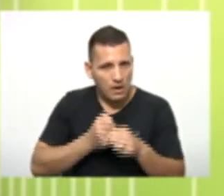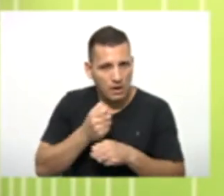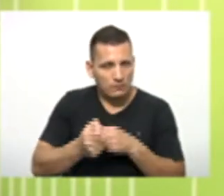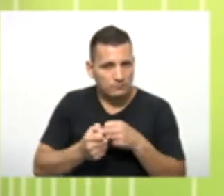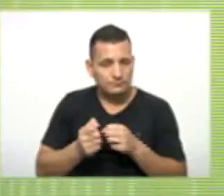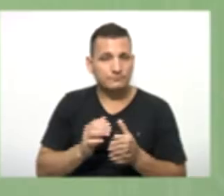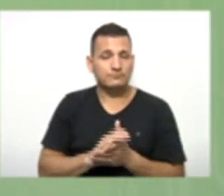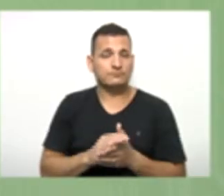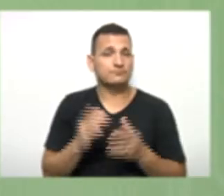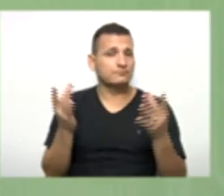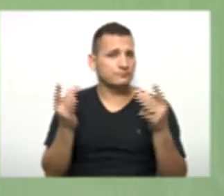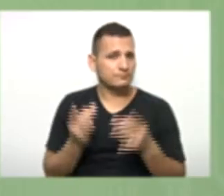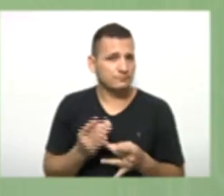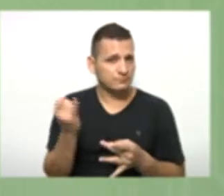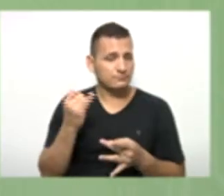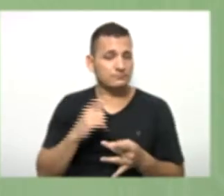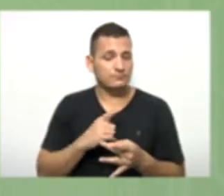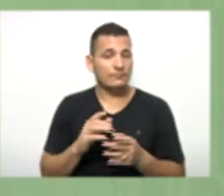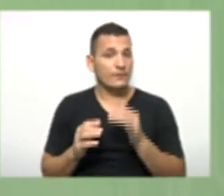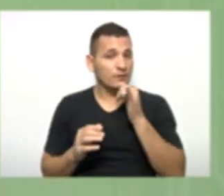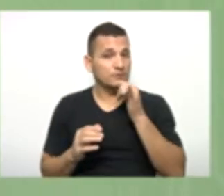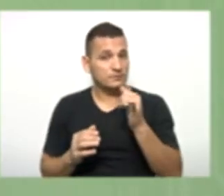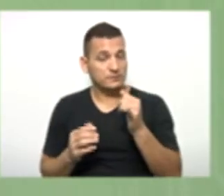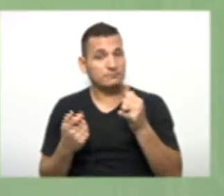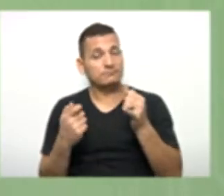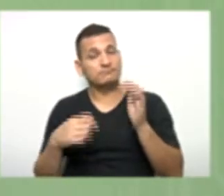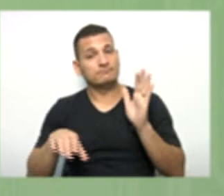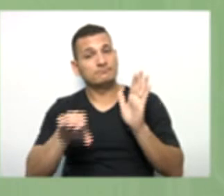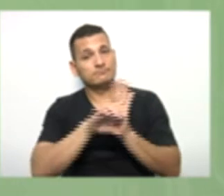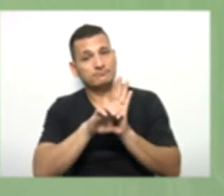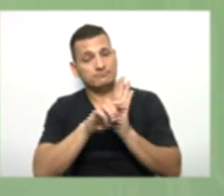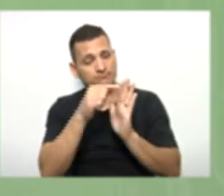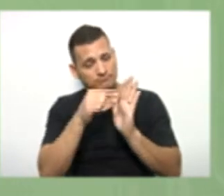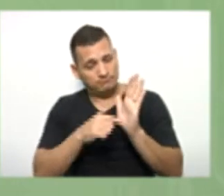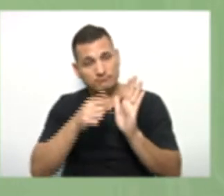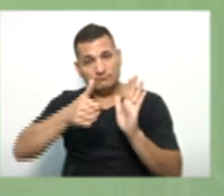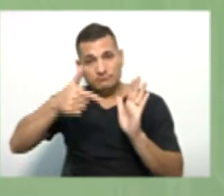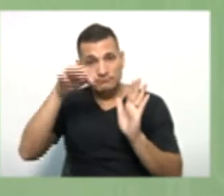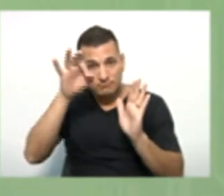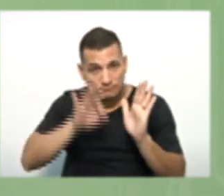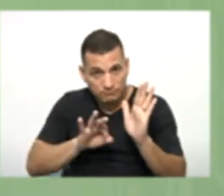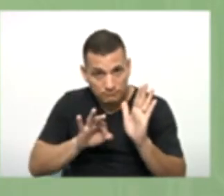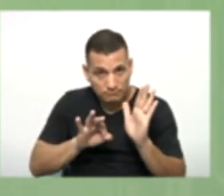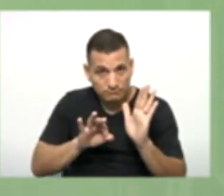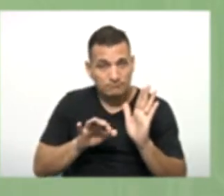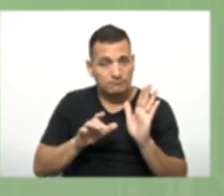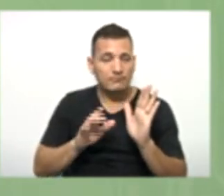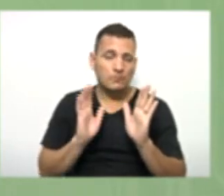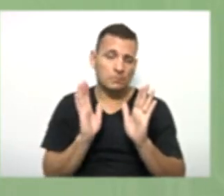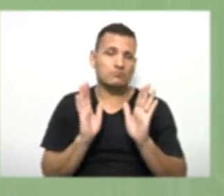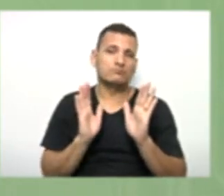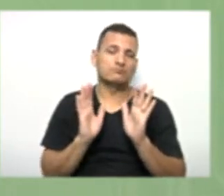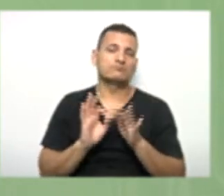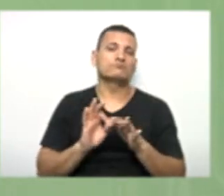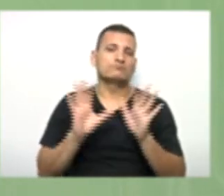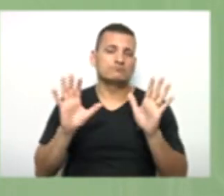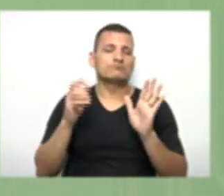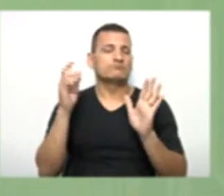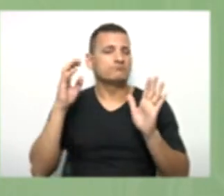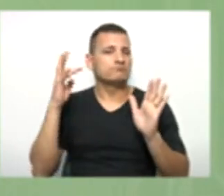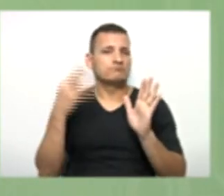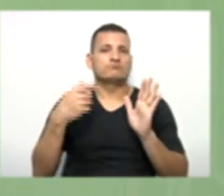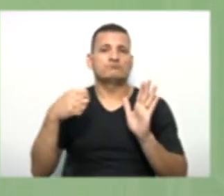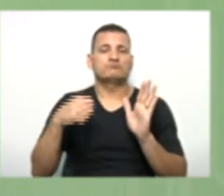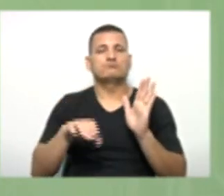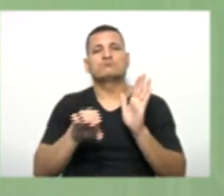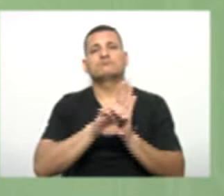fala assim, ó, desde que previsto no Estatuto da Cooperativa. Então, tudo tem que estar descrito no